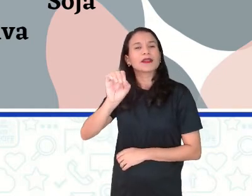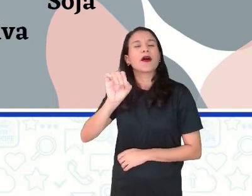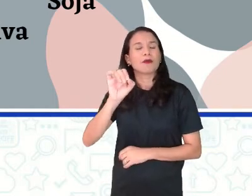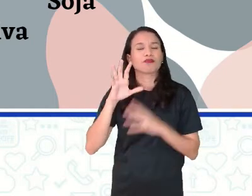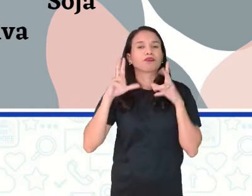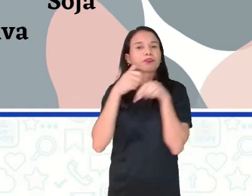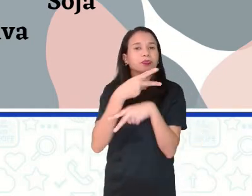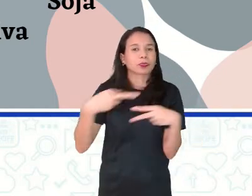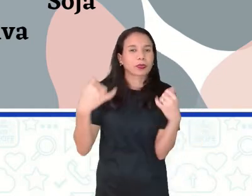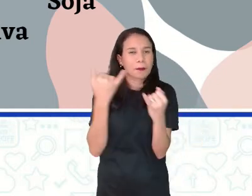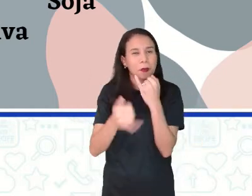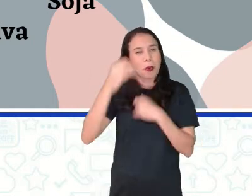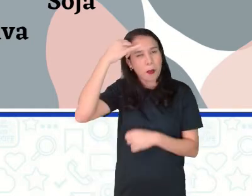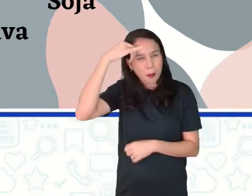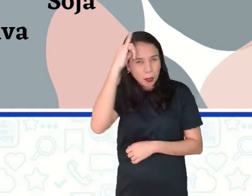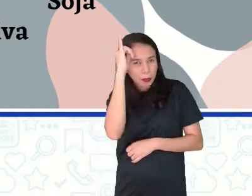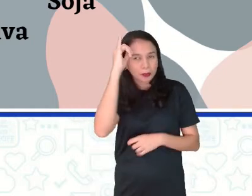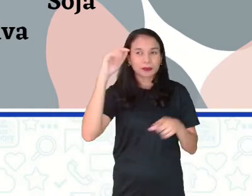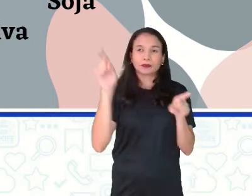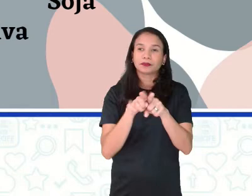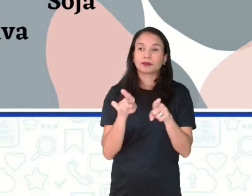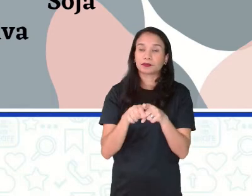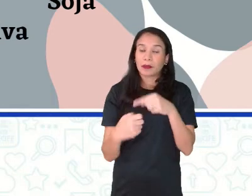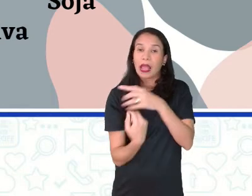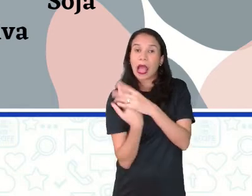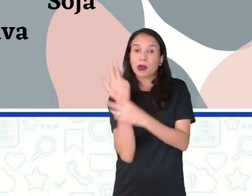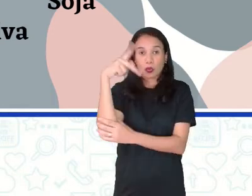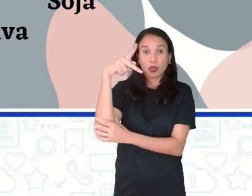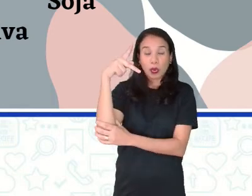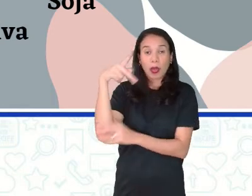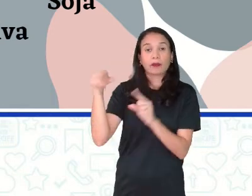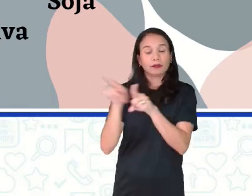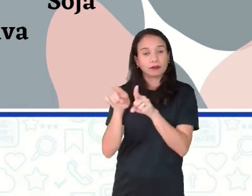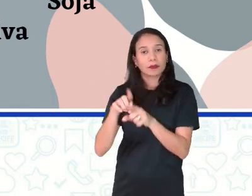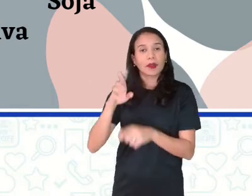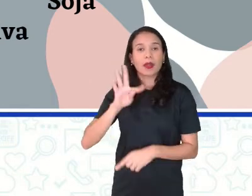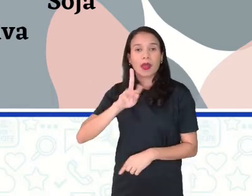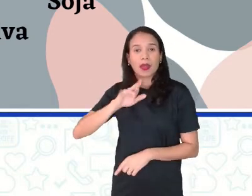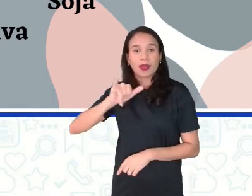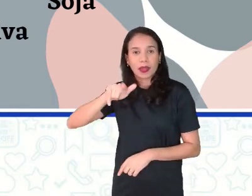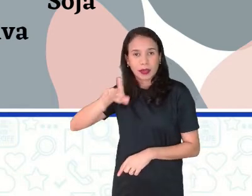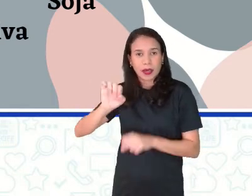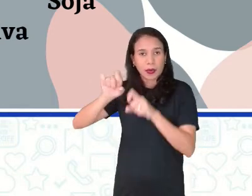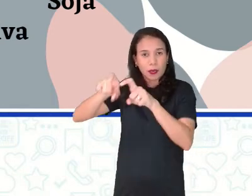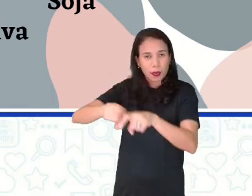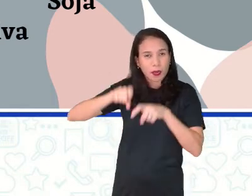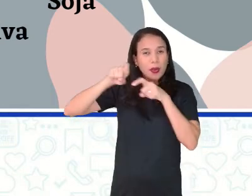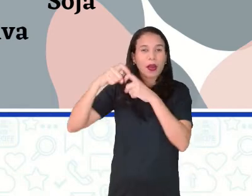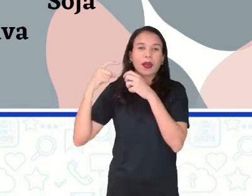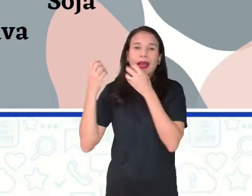saber. Agricultura, trigo, milho e soja. Então, como eu falei, grãos, né? Então,